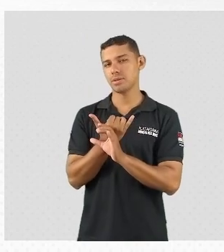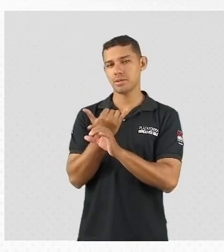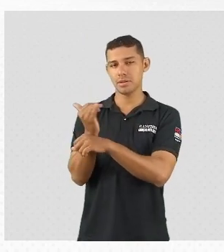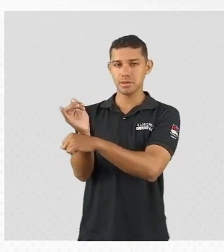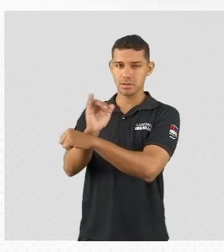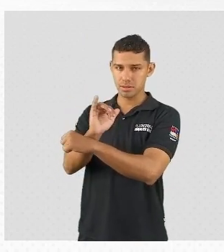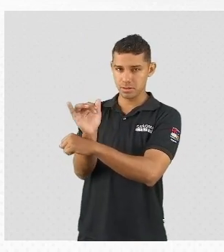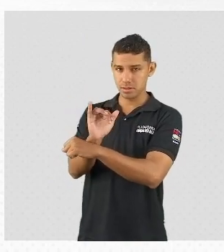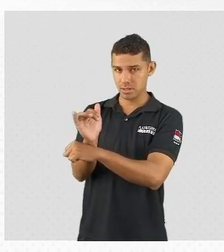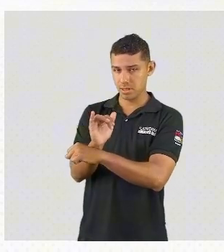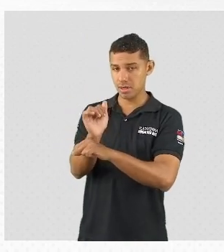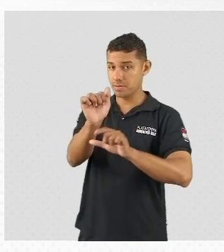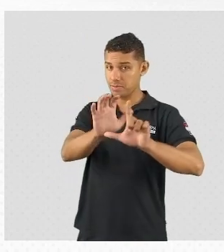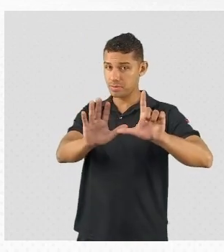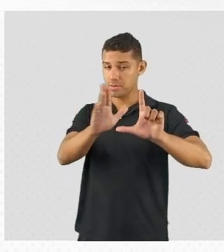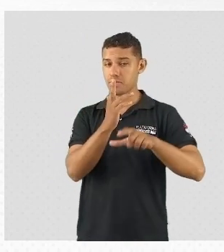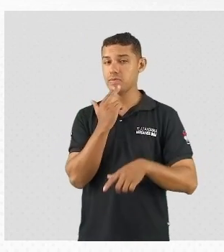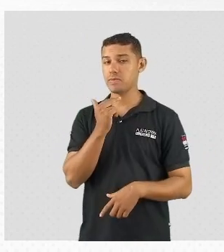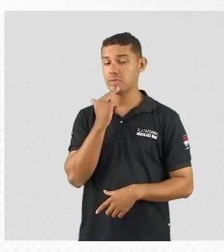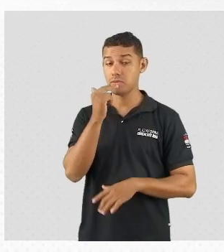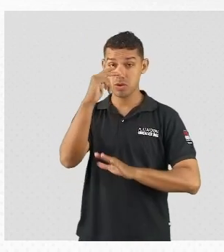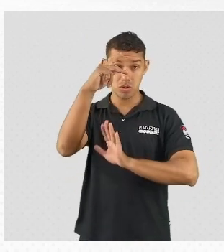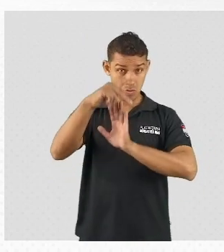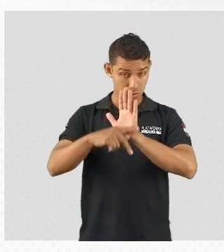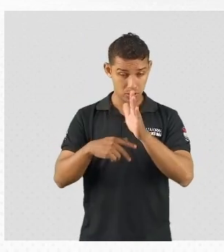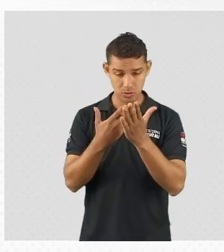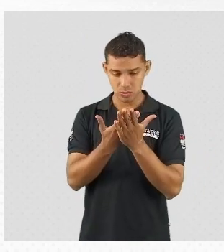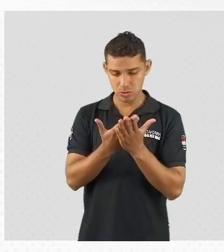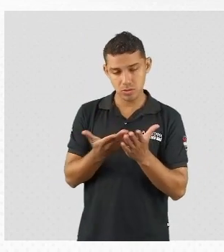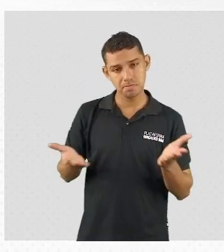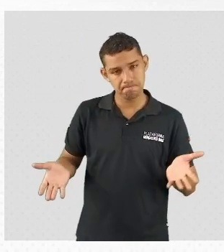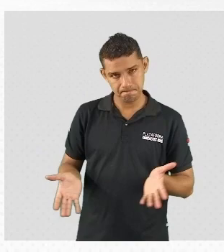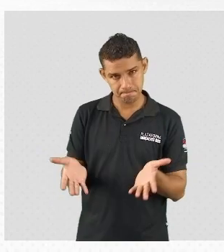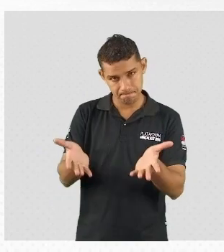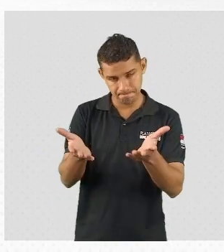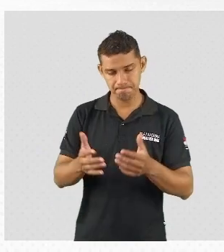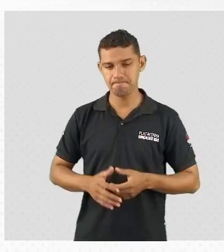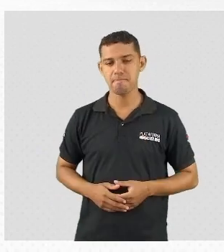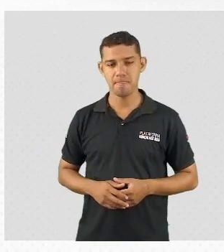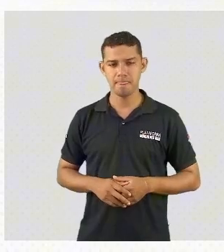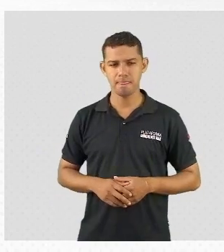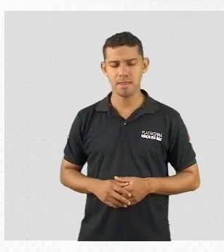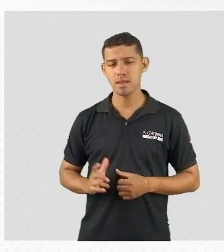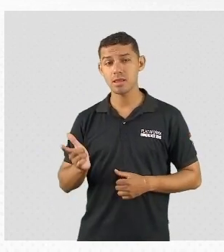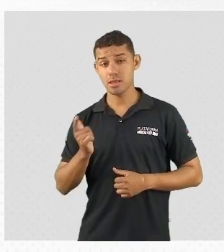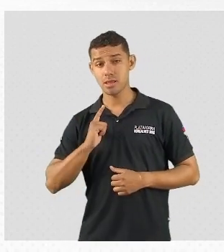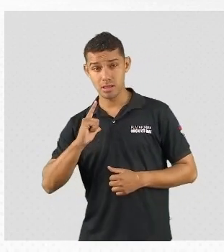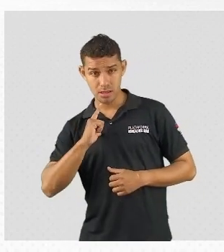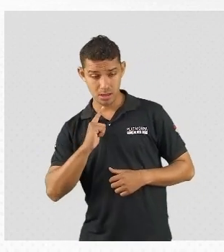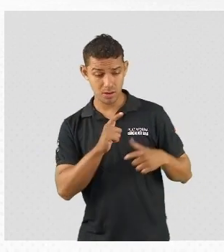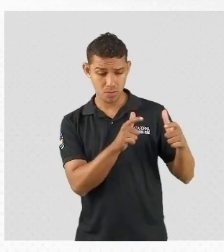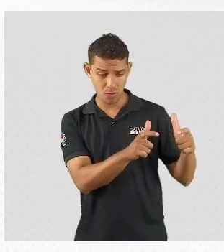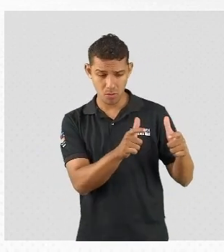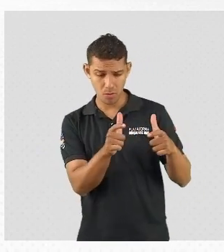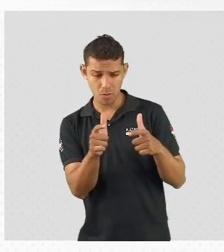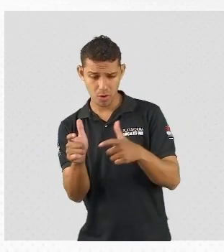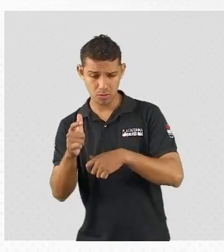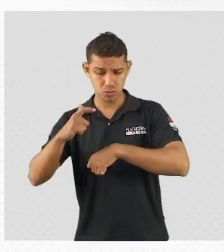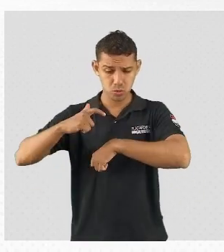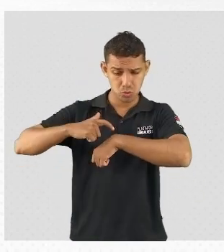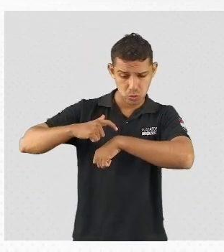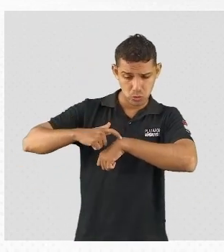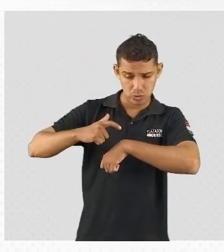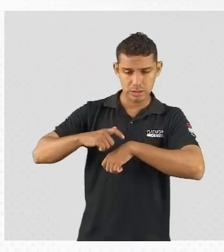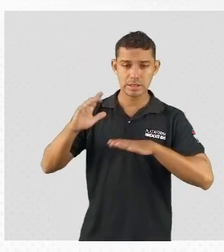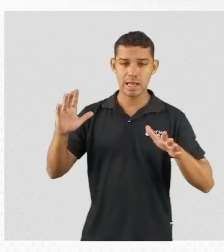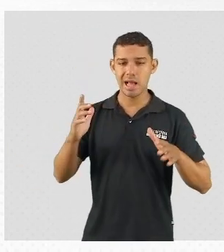Gonçalves Dias, aqui no projeto Estudaê. Então, tem momentos e tem lugares que alguém não está no Mesolítico,